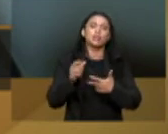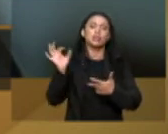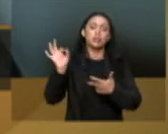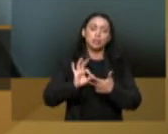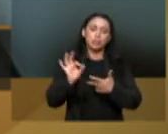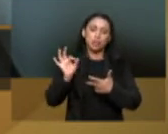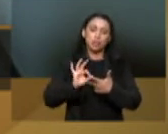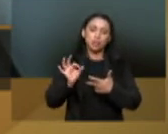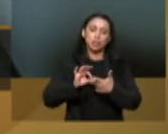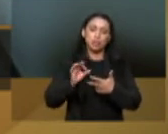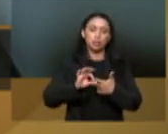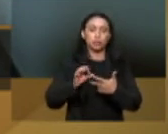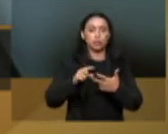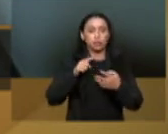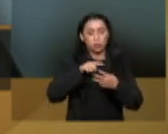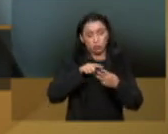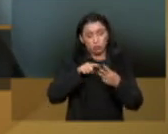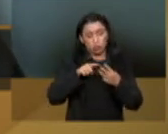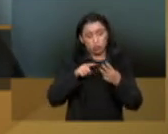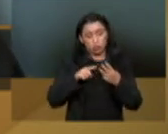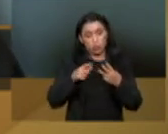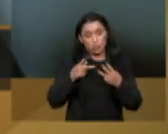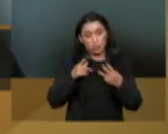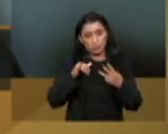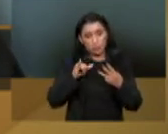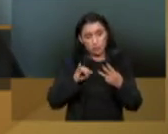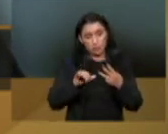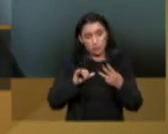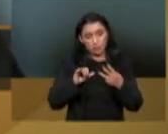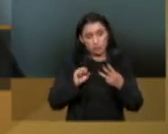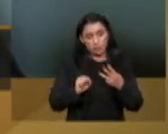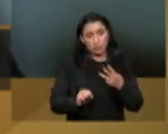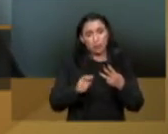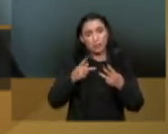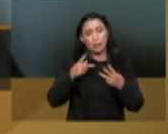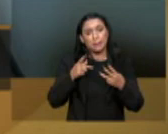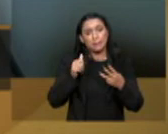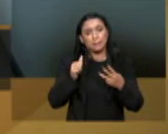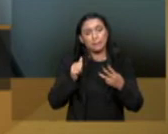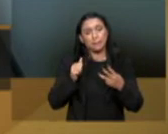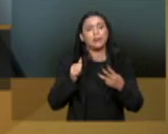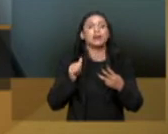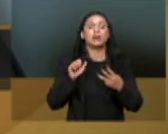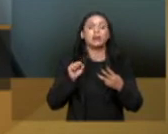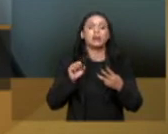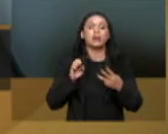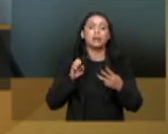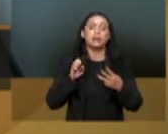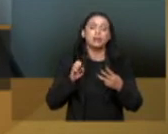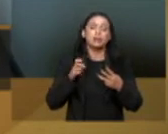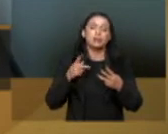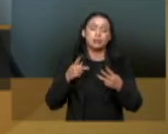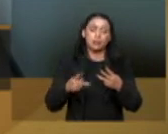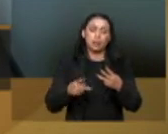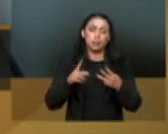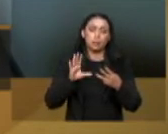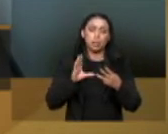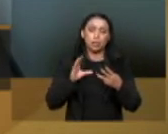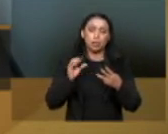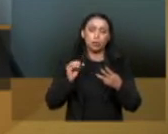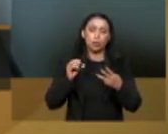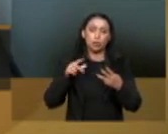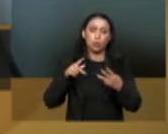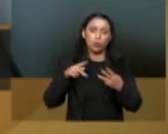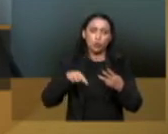PIS/PASEP e da COFINS, nos termos ali referidos, deve